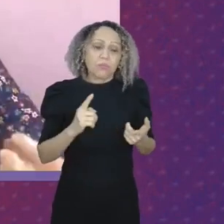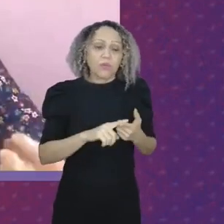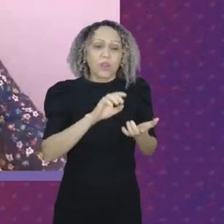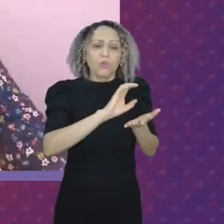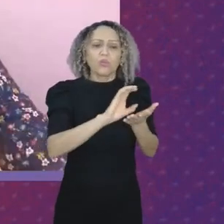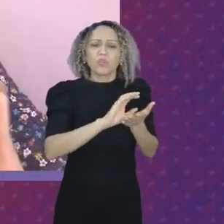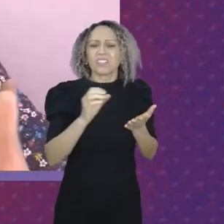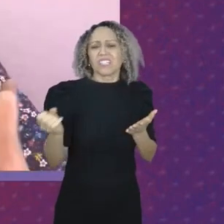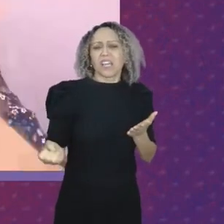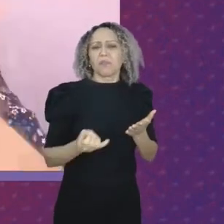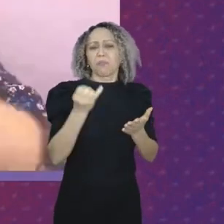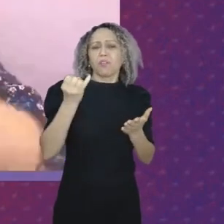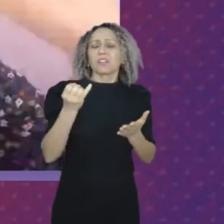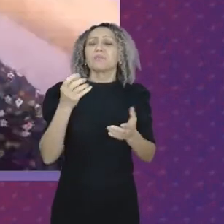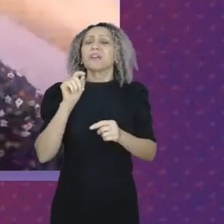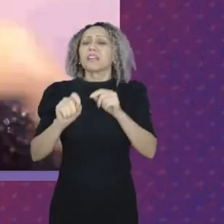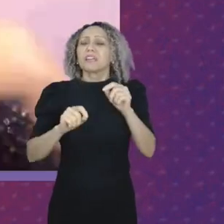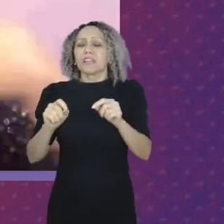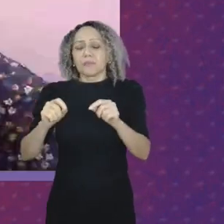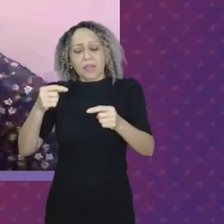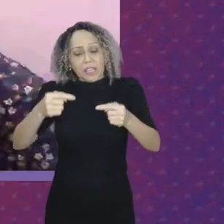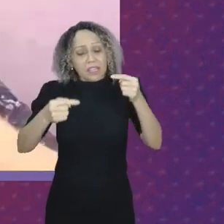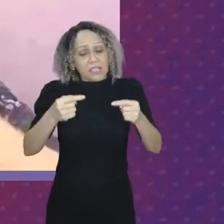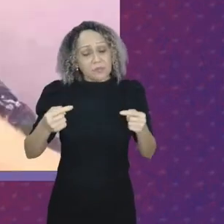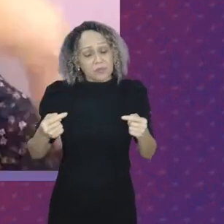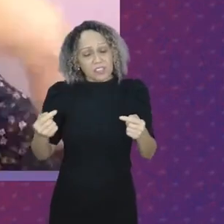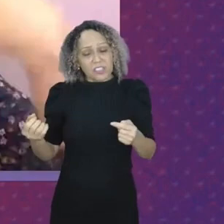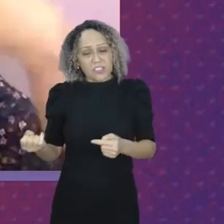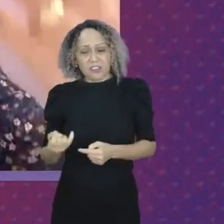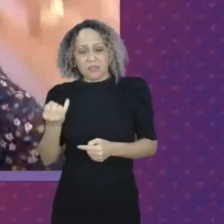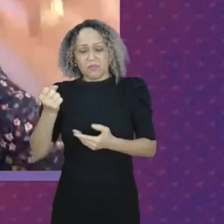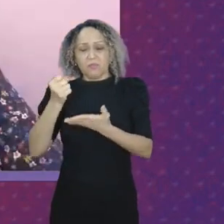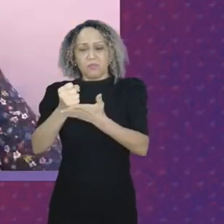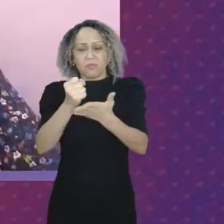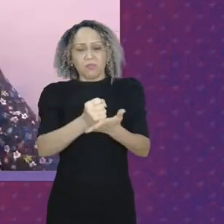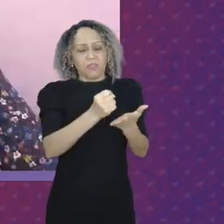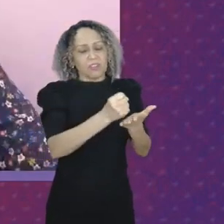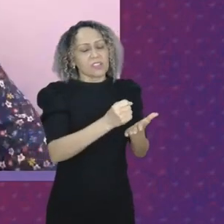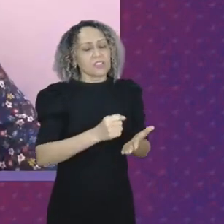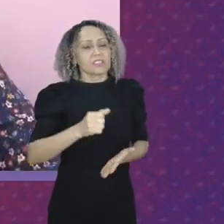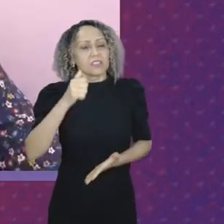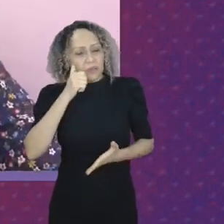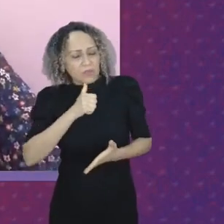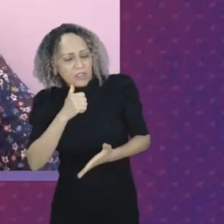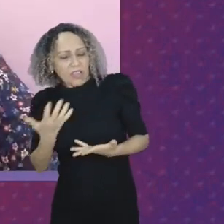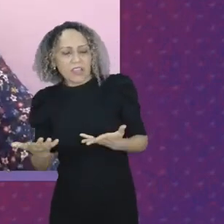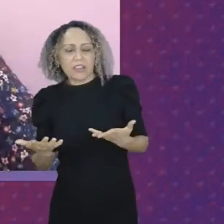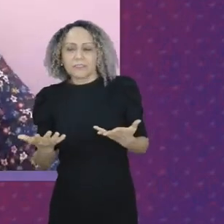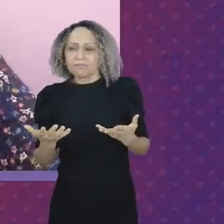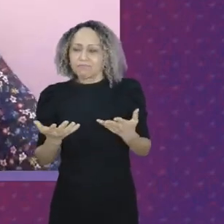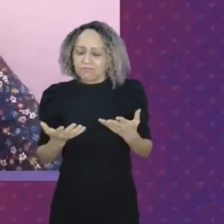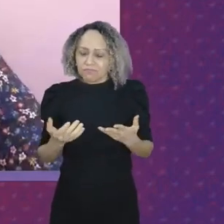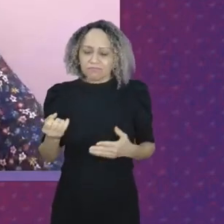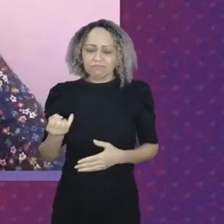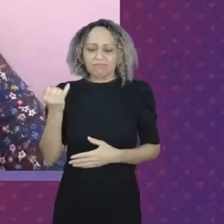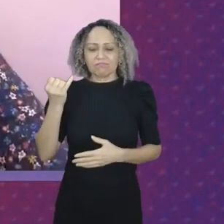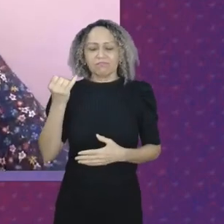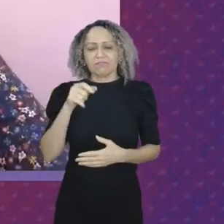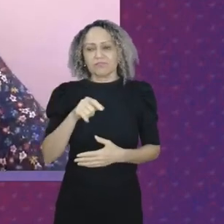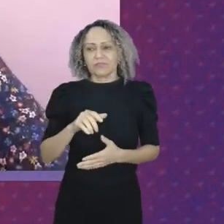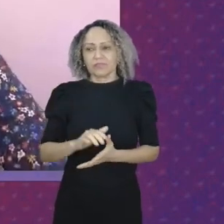lógica, de fato, influenciada por esse Estado mínimo, que é uma tentativa deles, por uma lógica mercadológica. Aqui na cidade de Vitória, por